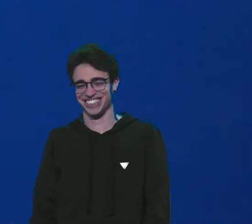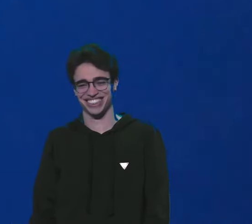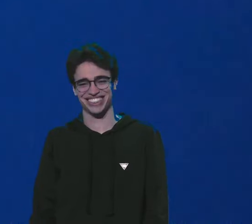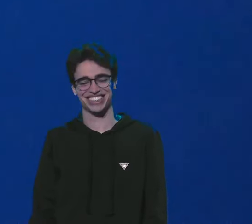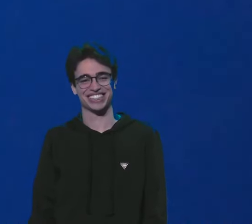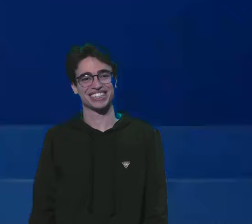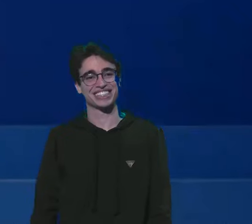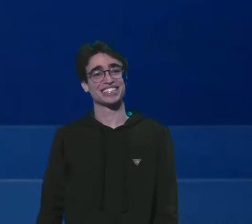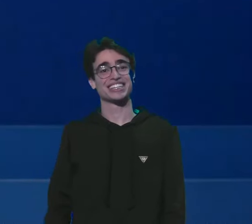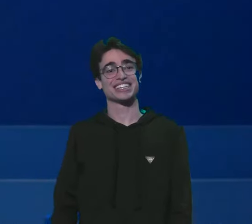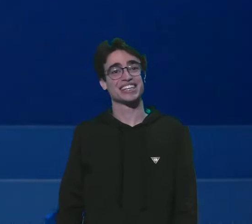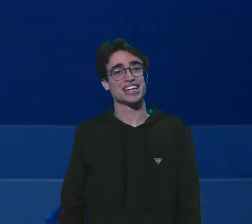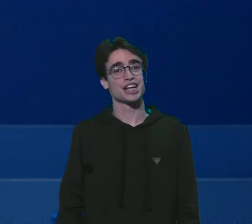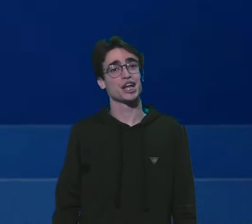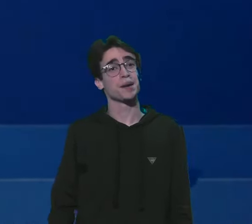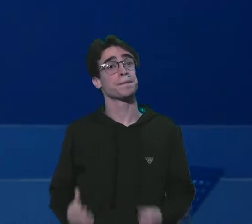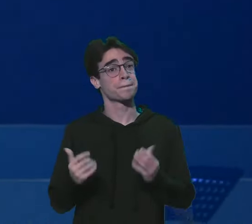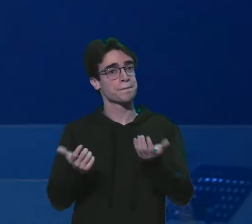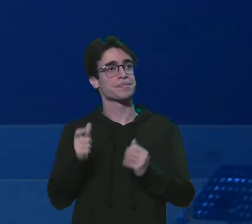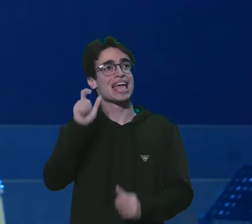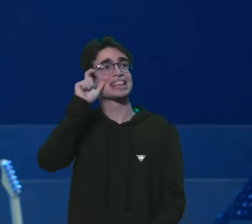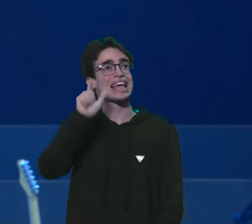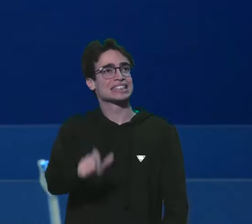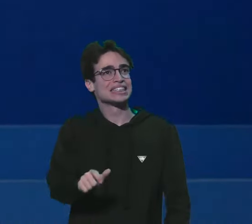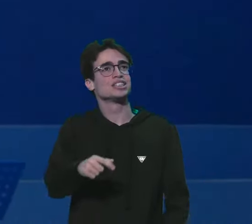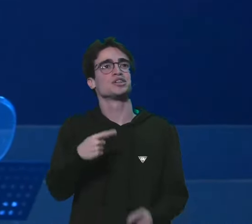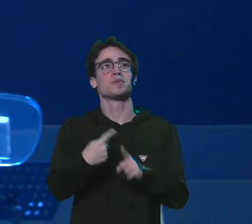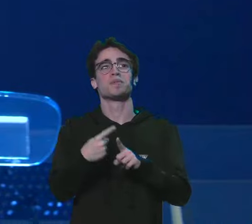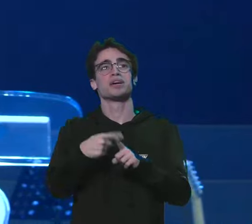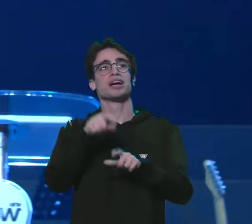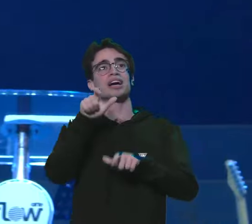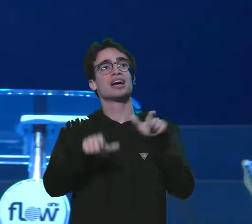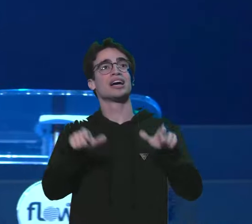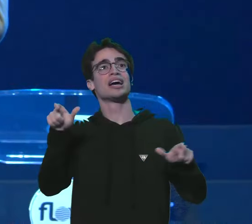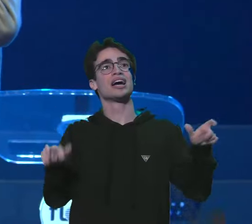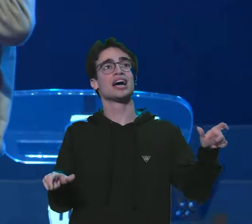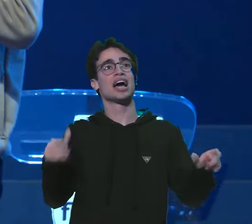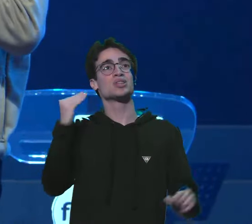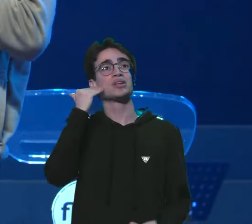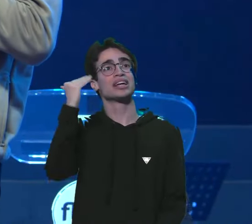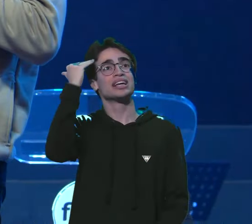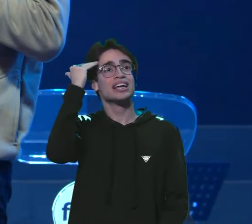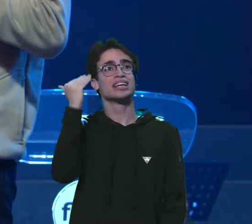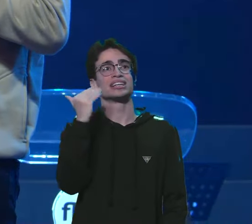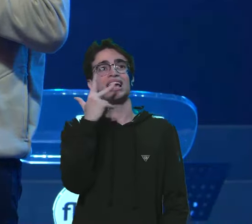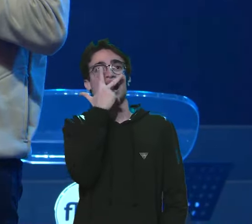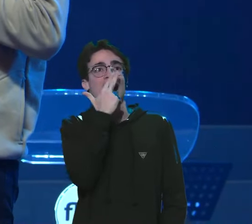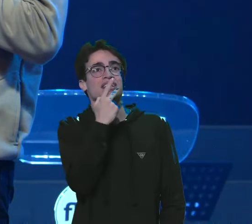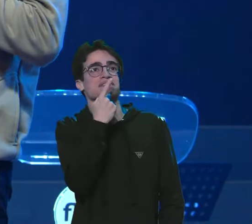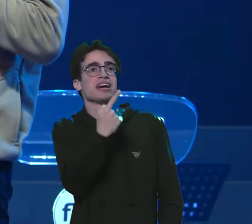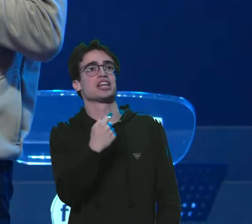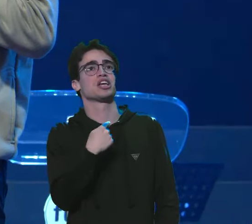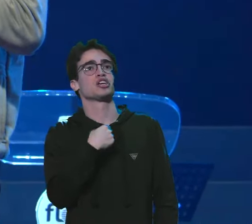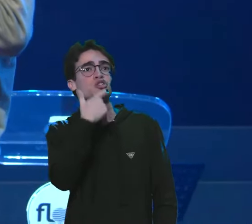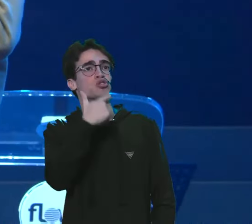É interessante que tem adolescentes que se acham como eu falei. Eu sou bonito, eu tenho boas condições, eu estou